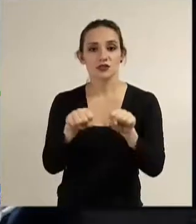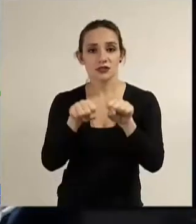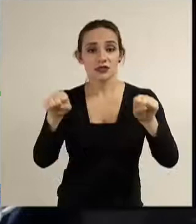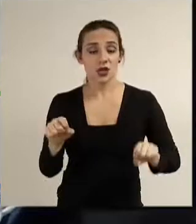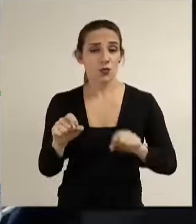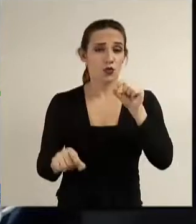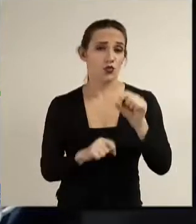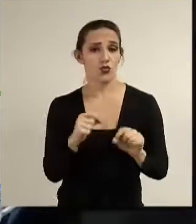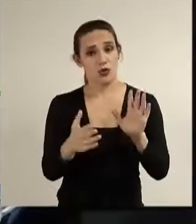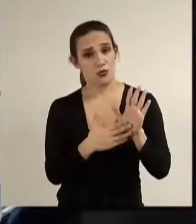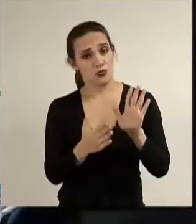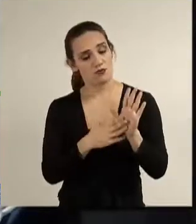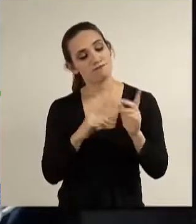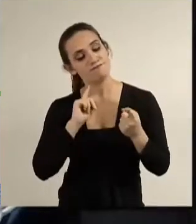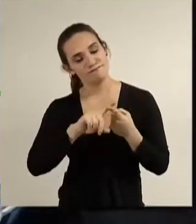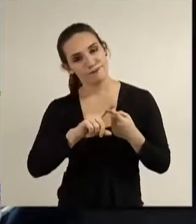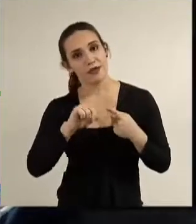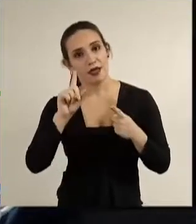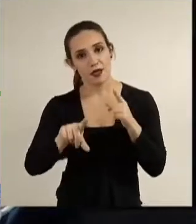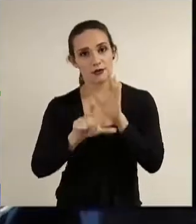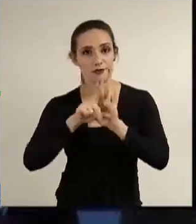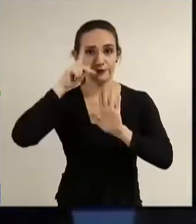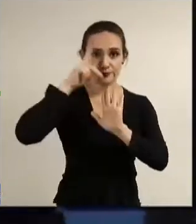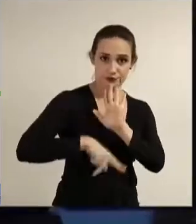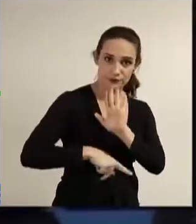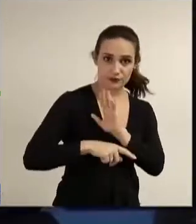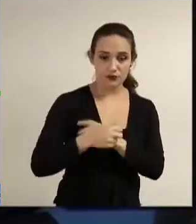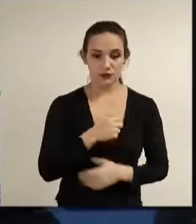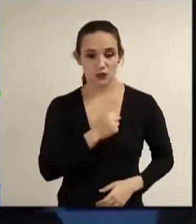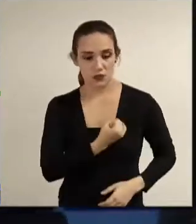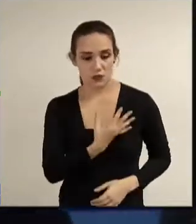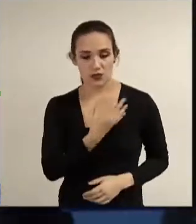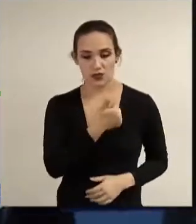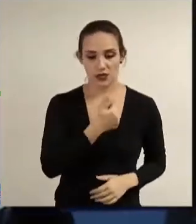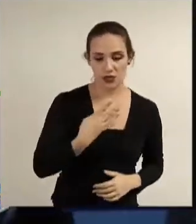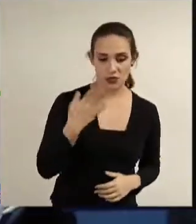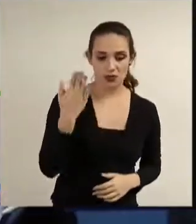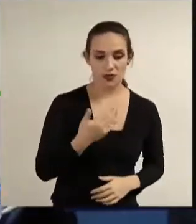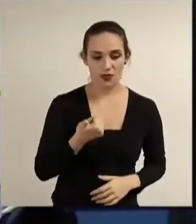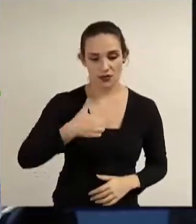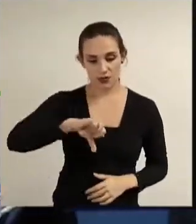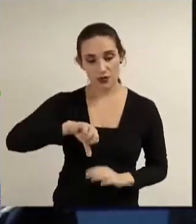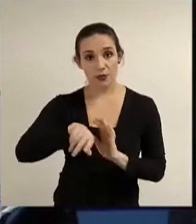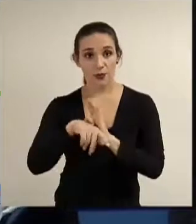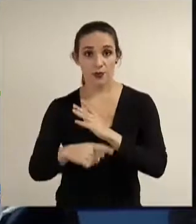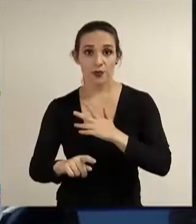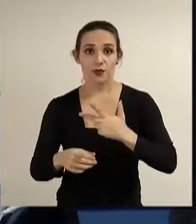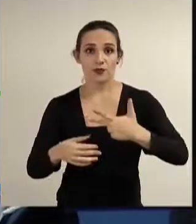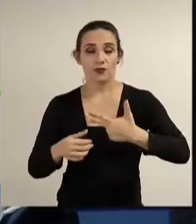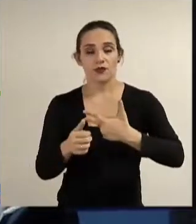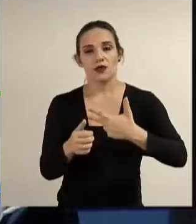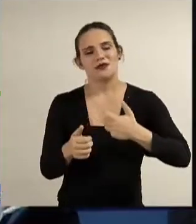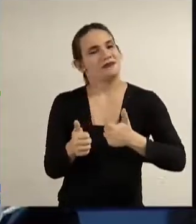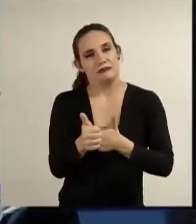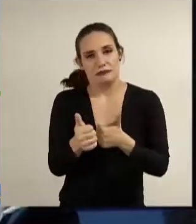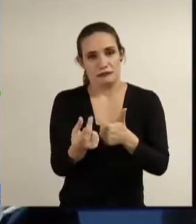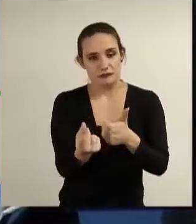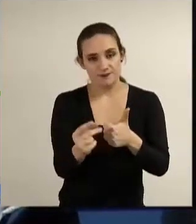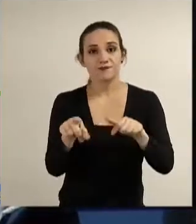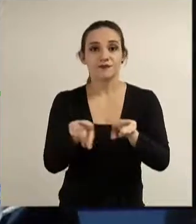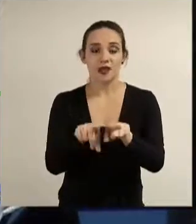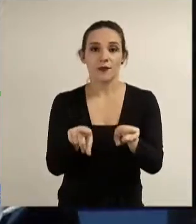as seguintes proposições. Projeto de lei número 1419, de autoria do Tribunal de Contas. Projeto de lei